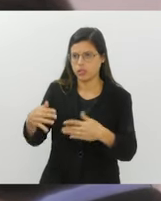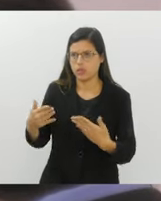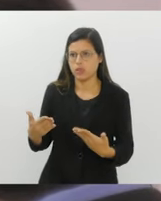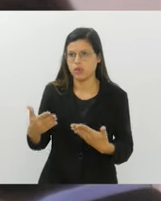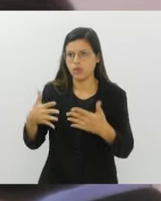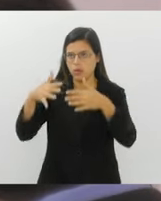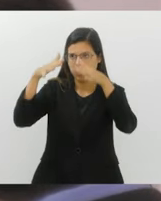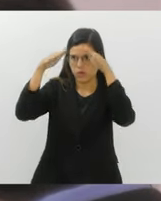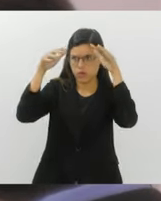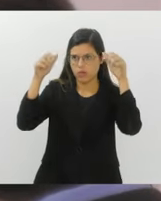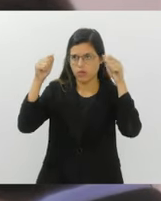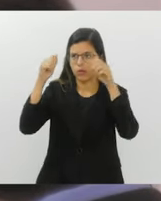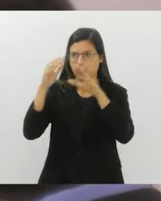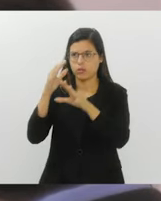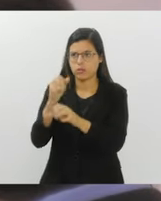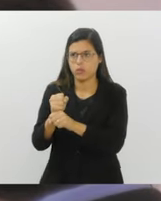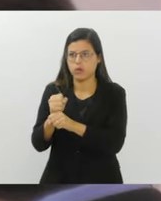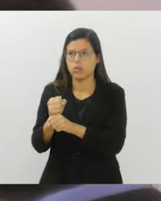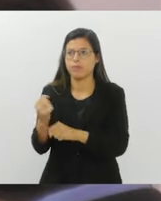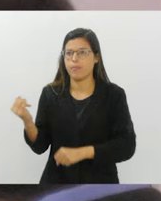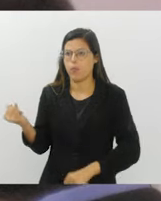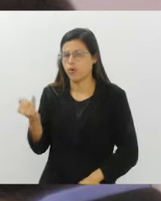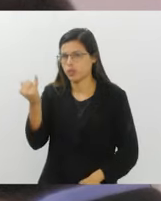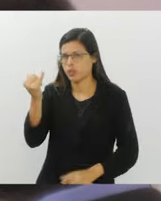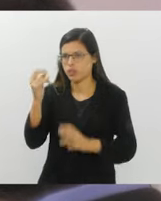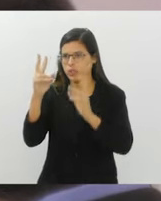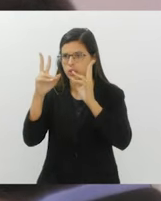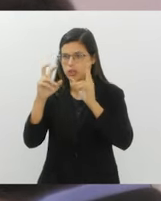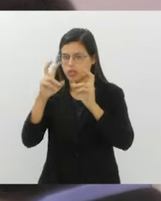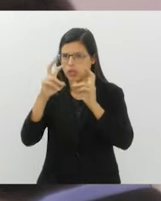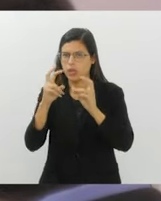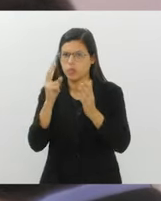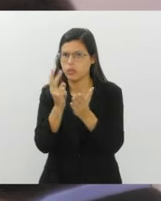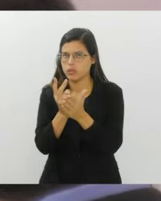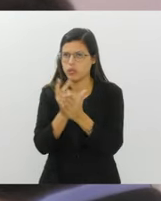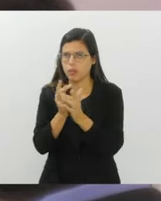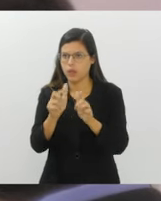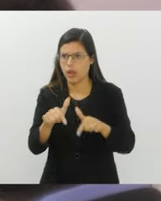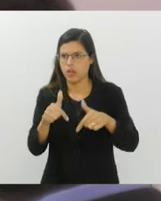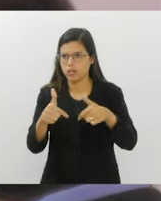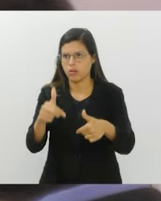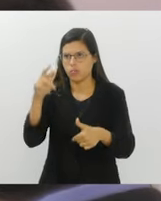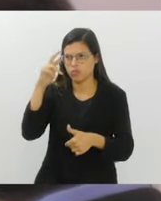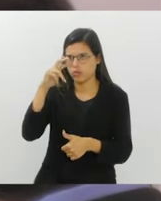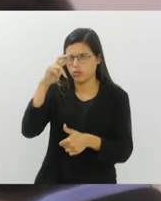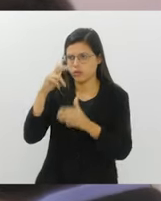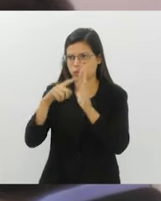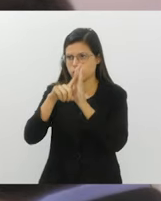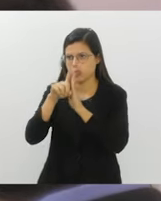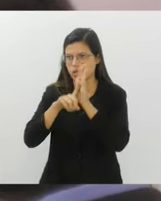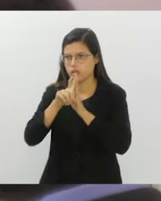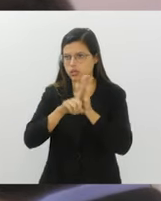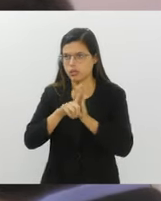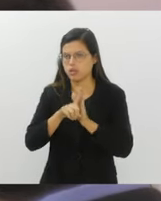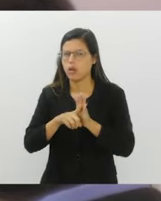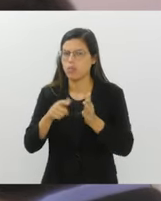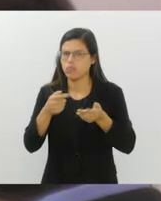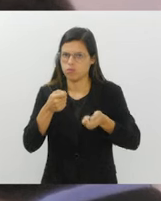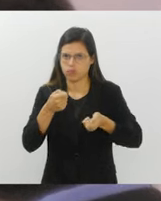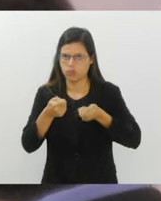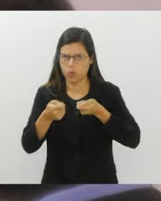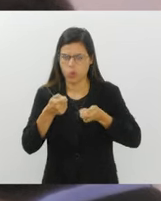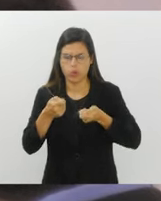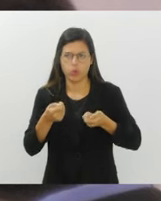tribunal dá muita importância a esse tema, sempre tem realizado ações de fiscalização, de controle externo,